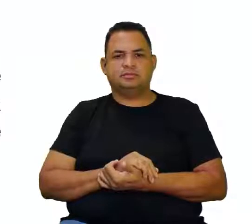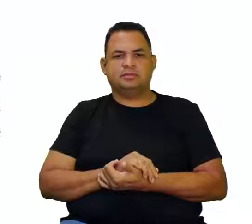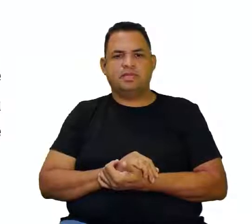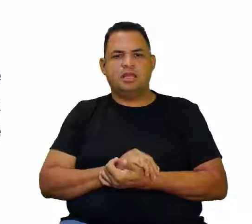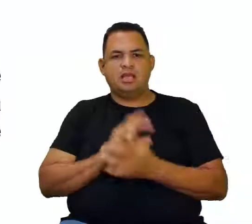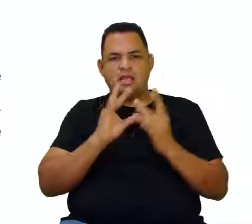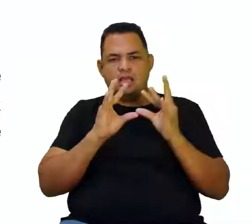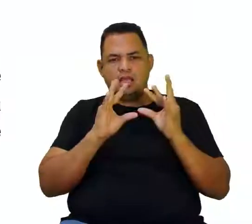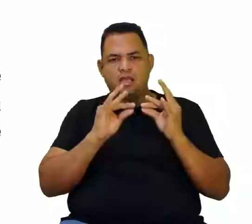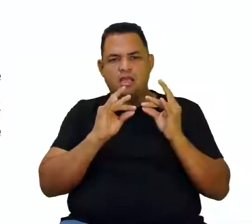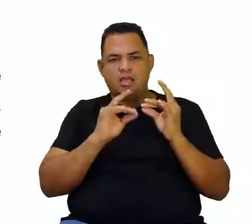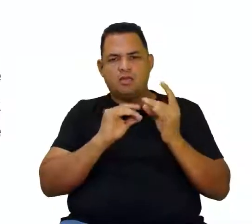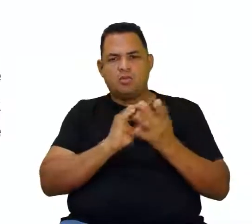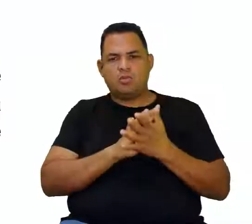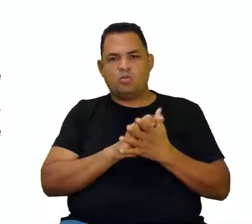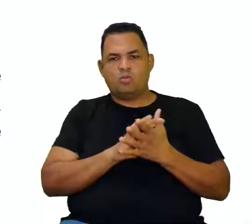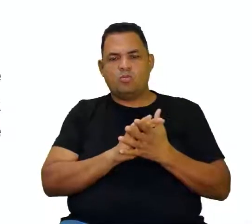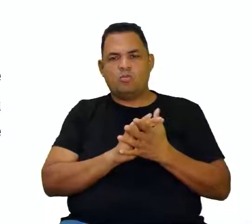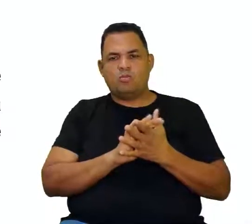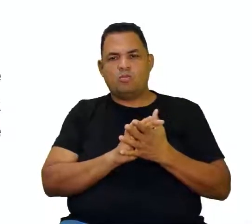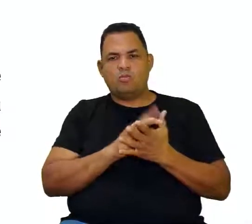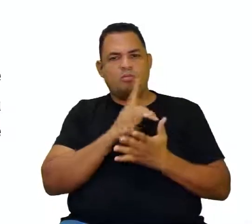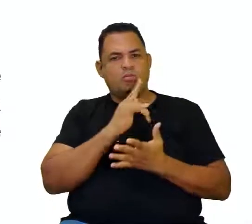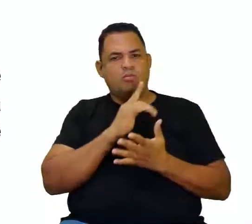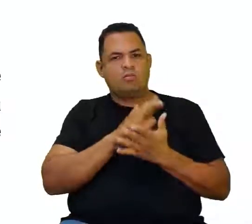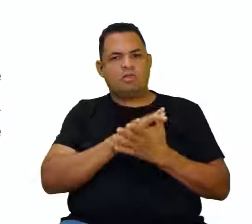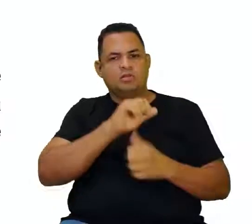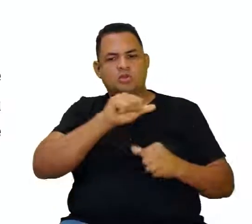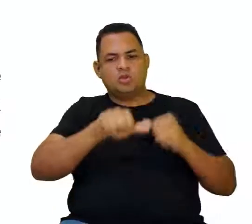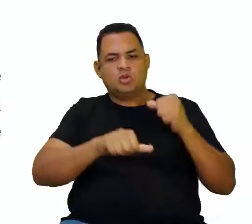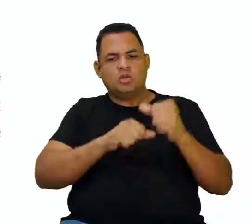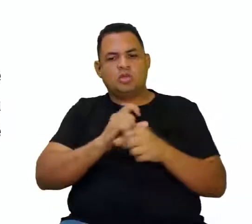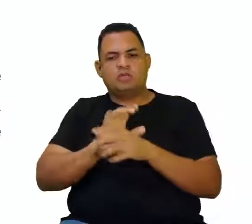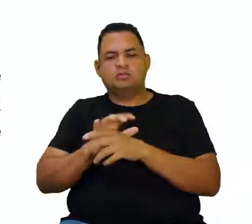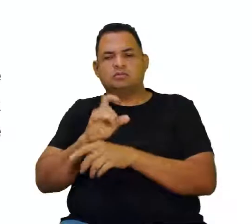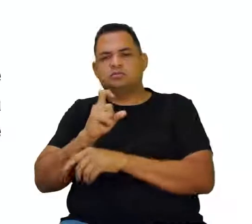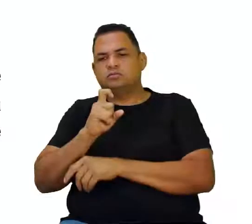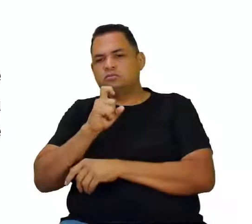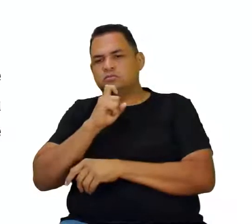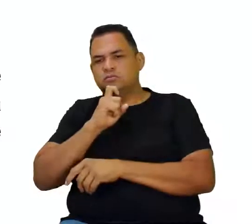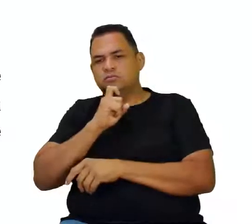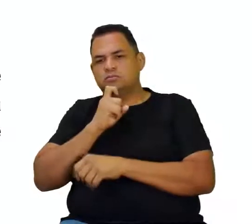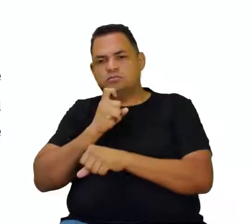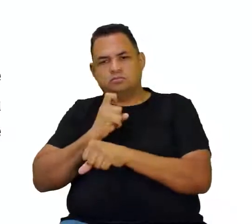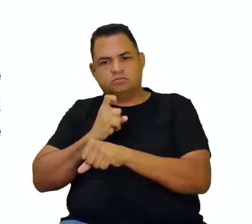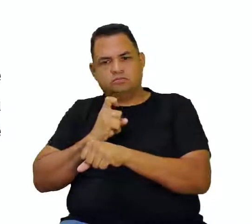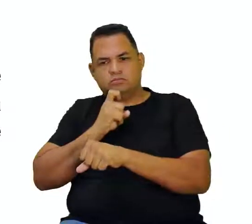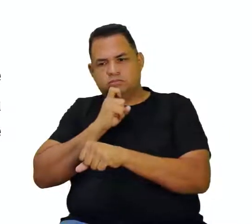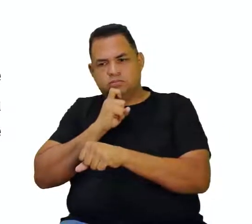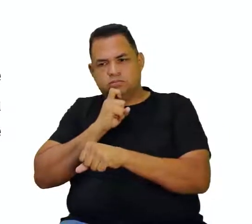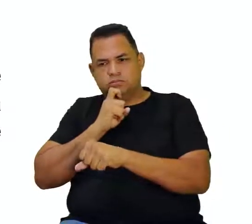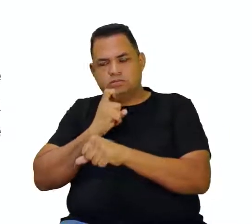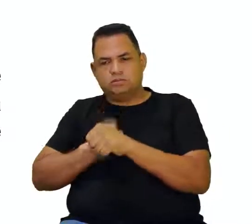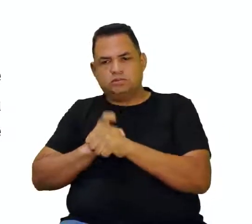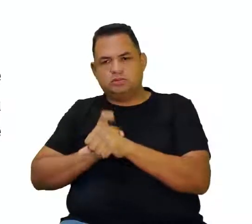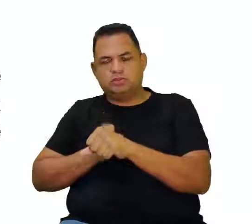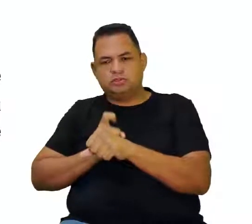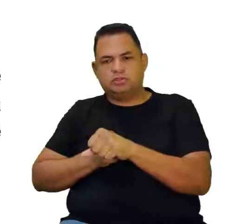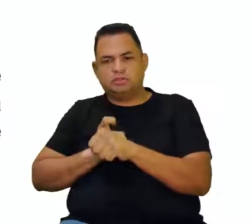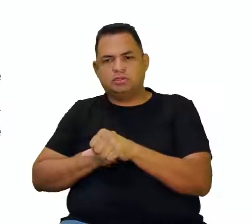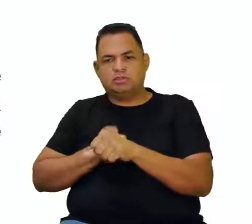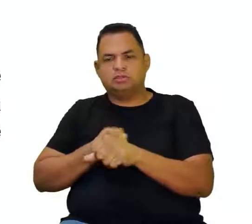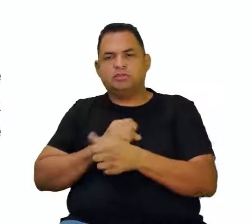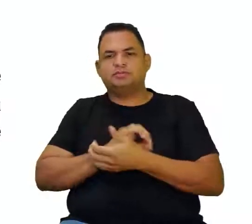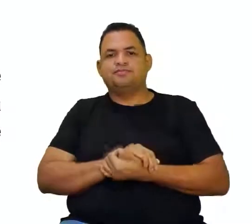líquida e estou vindo para água sólida, para o gelo. Vamos lá. Ele está falando que ali ocorre a